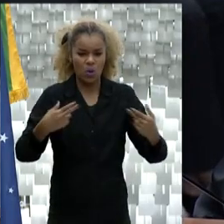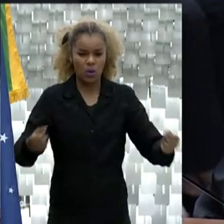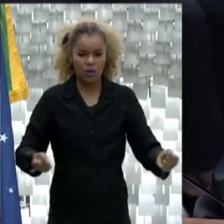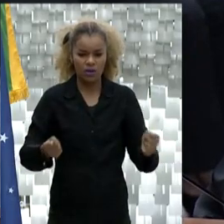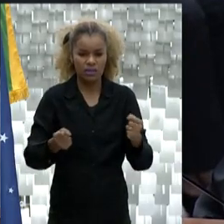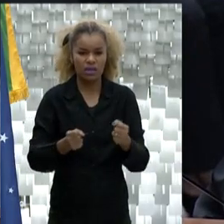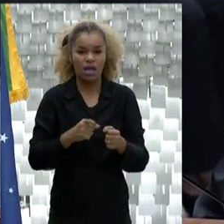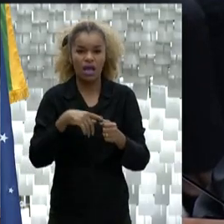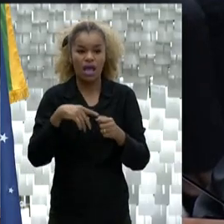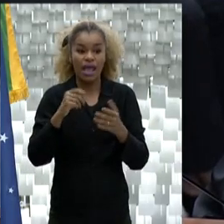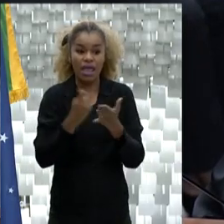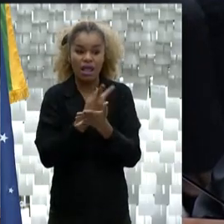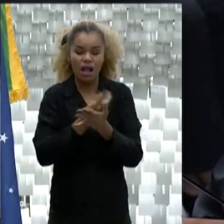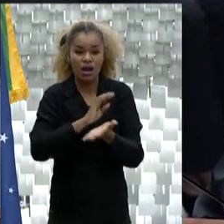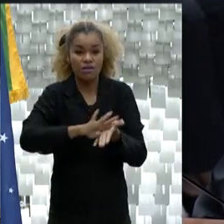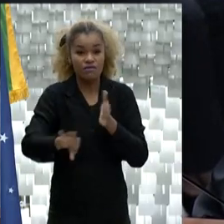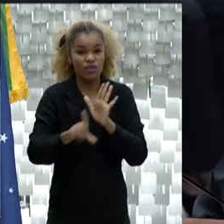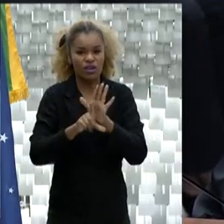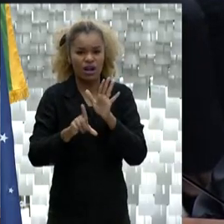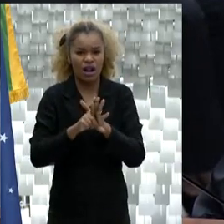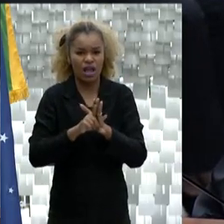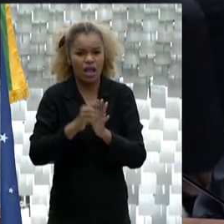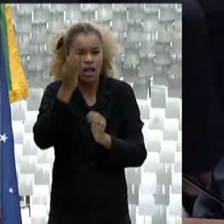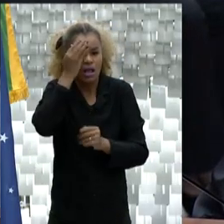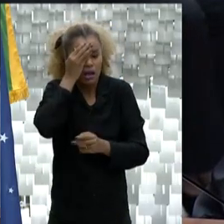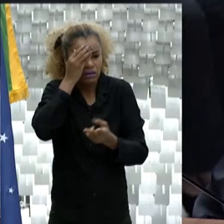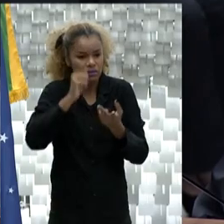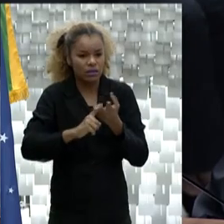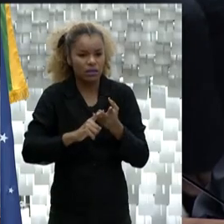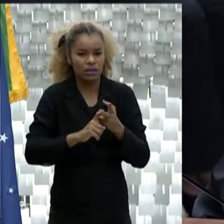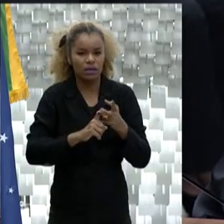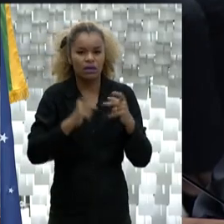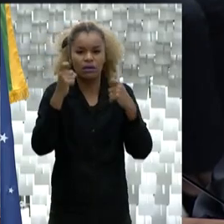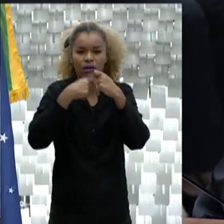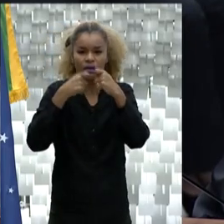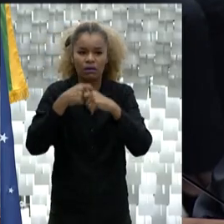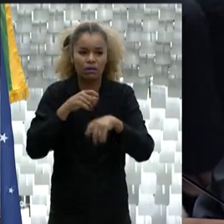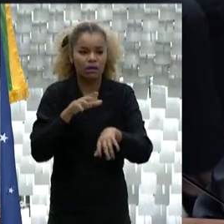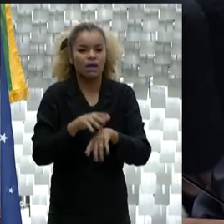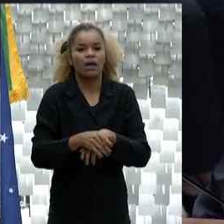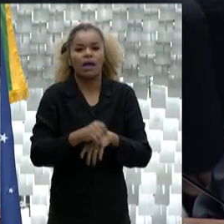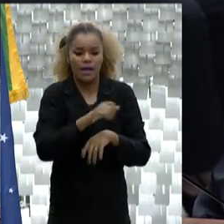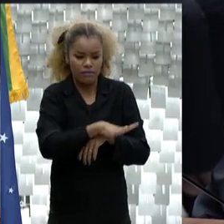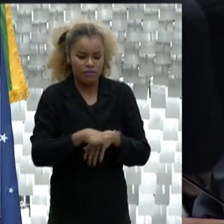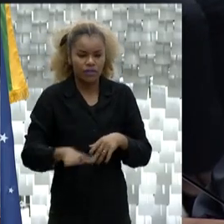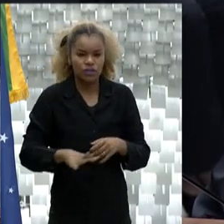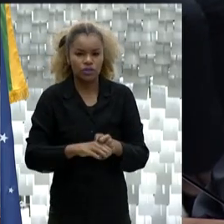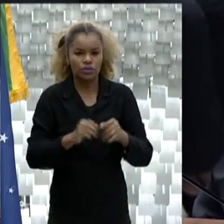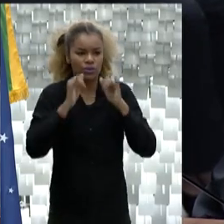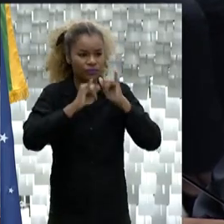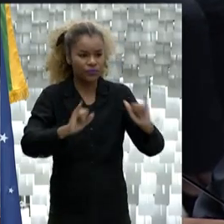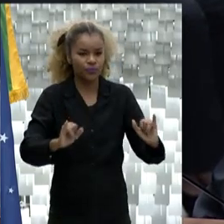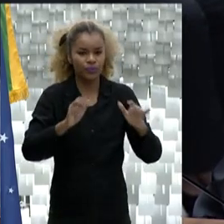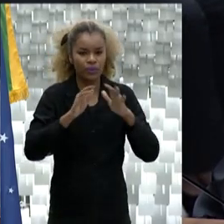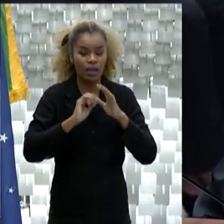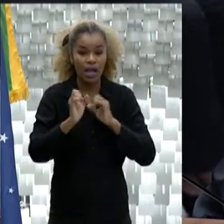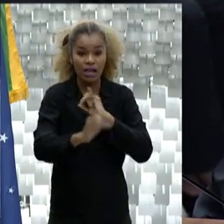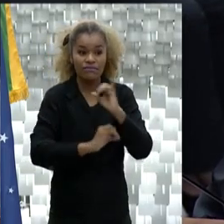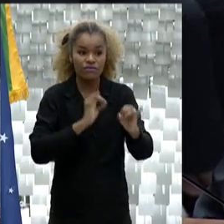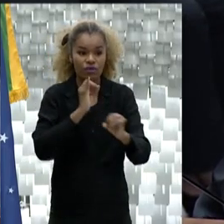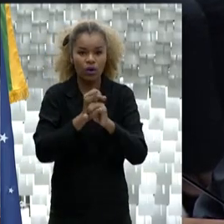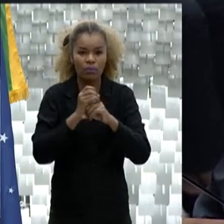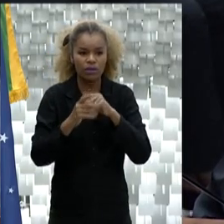incluindo pirataria, pornografia infantil, venda de pacotes de dados com informações extraídas de sites